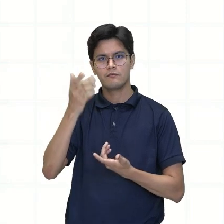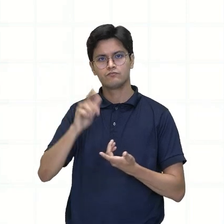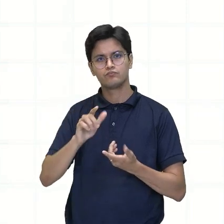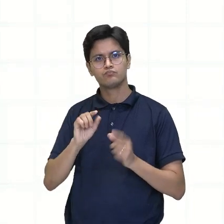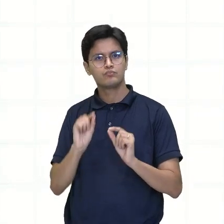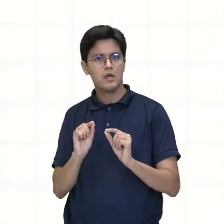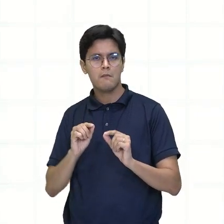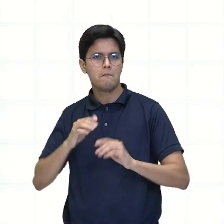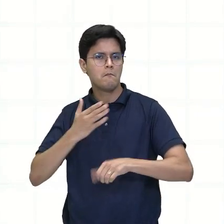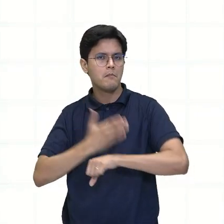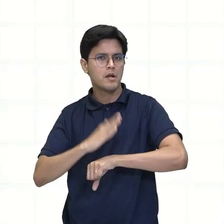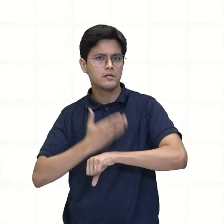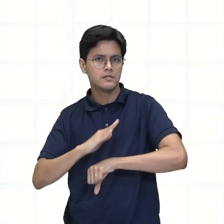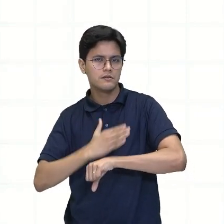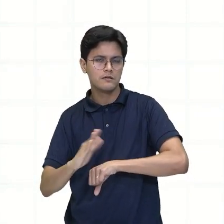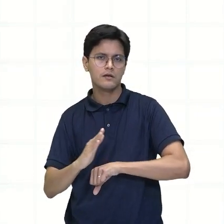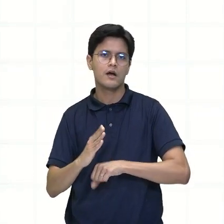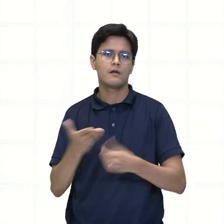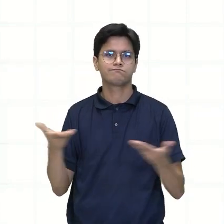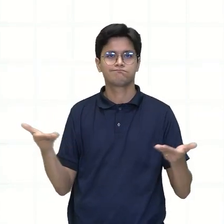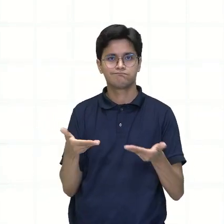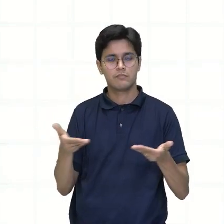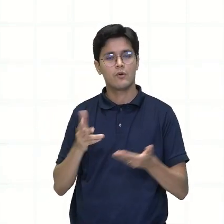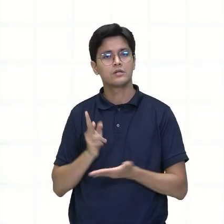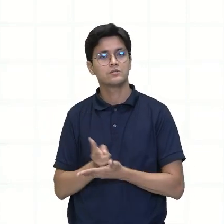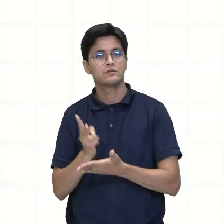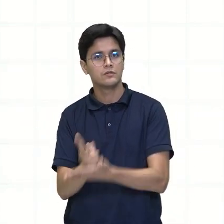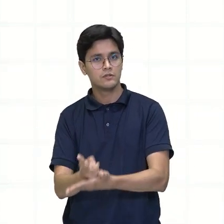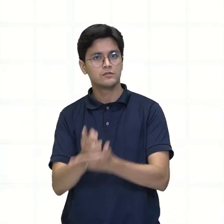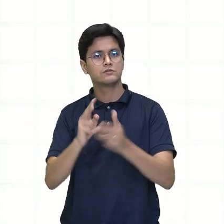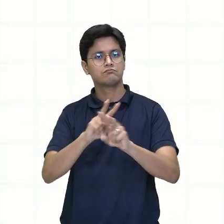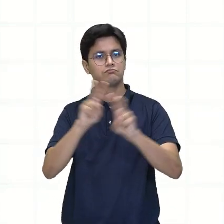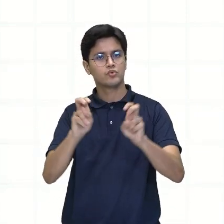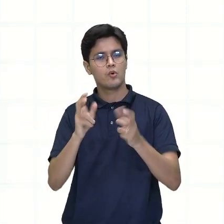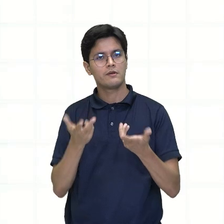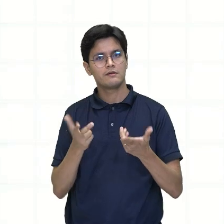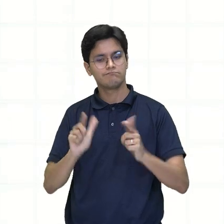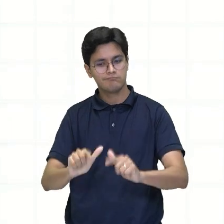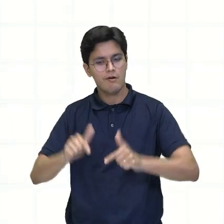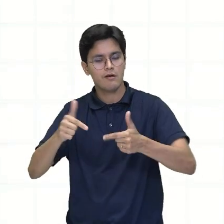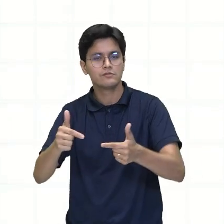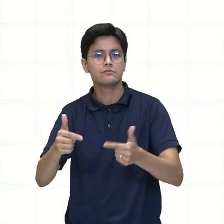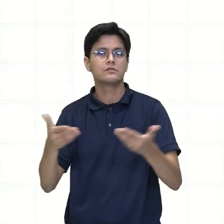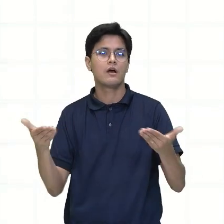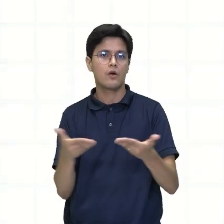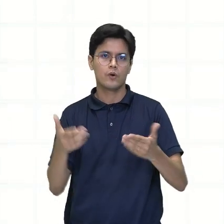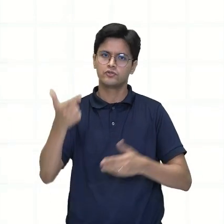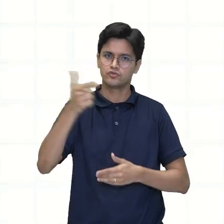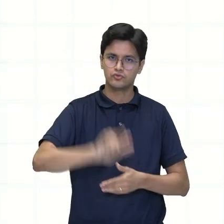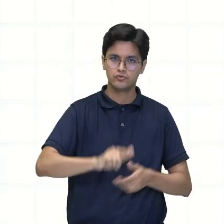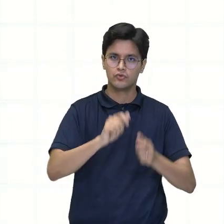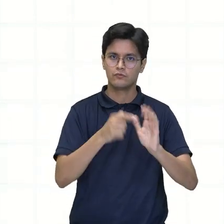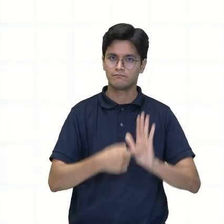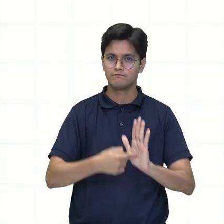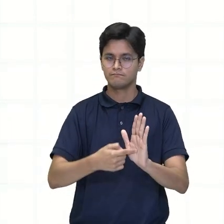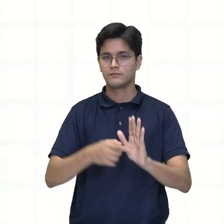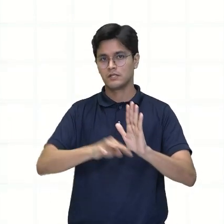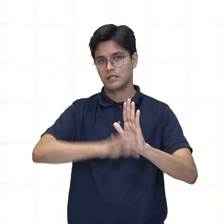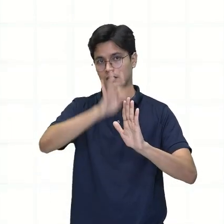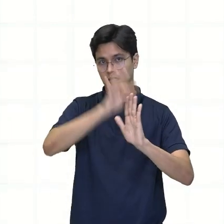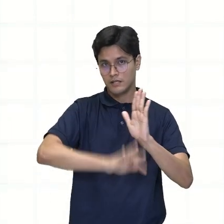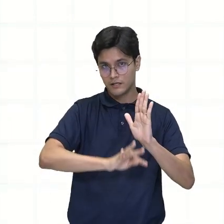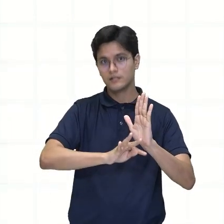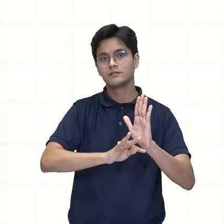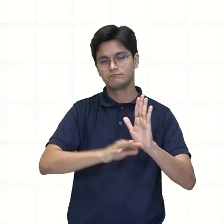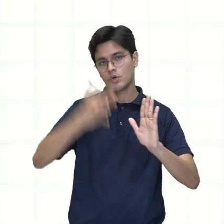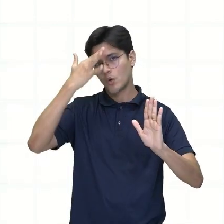sobre as ações e vamos voltar aqui para um texto. Vejam comigo. Compreensão